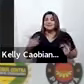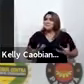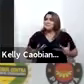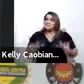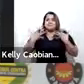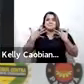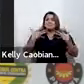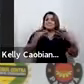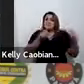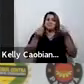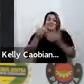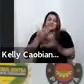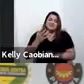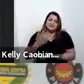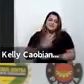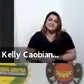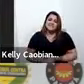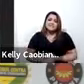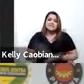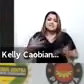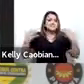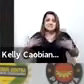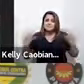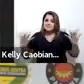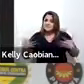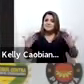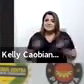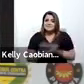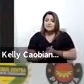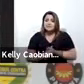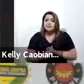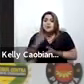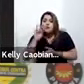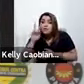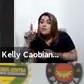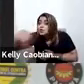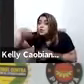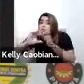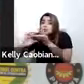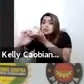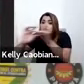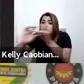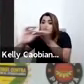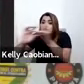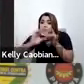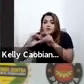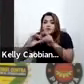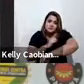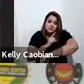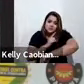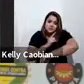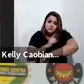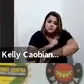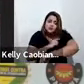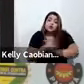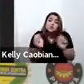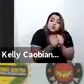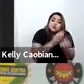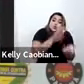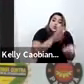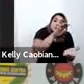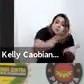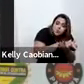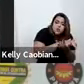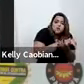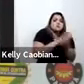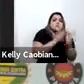Bem bacana. Ver também os trabalhadores todos unidos é muito emocionante. As esposas, o nosso grupo de esposas que não